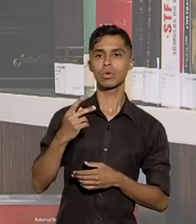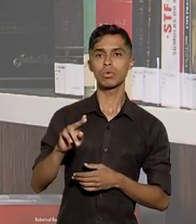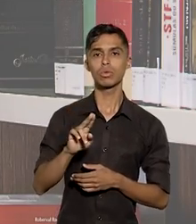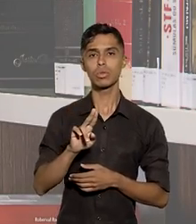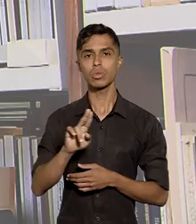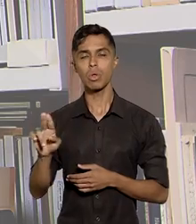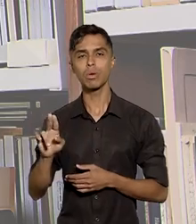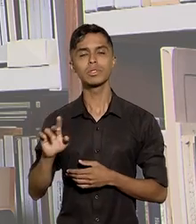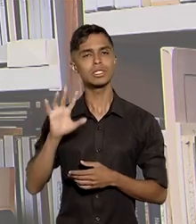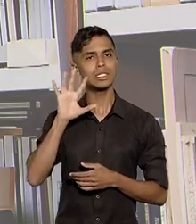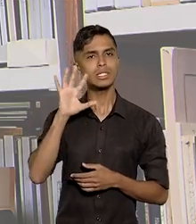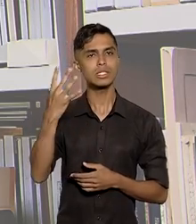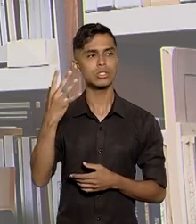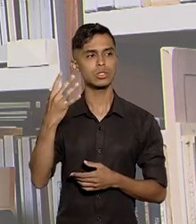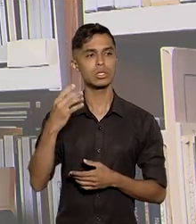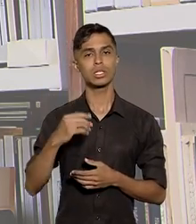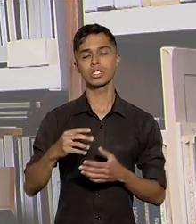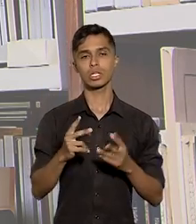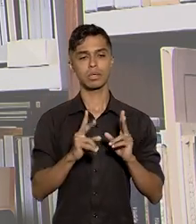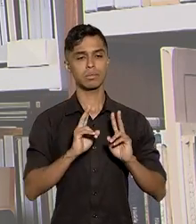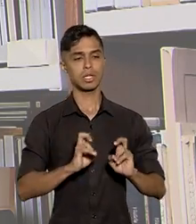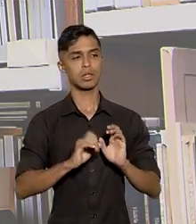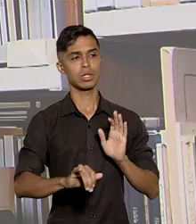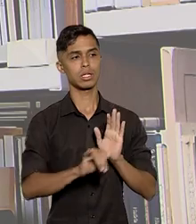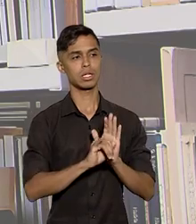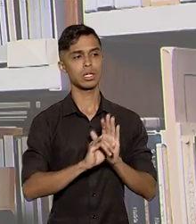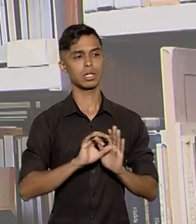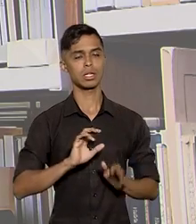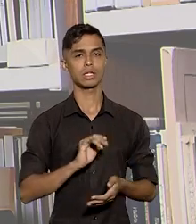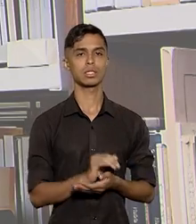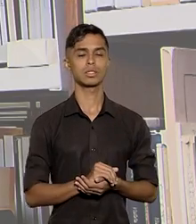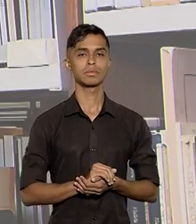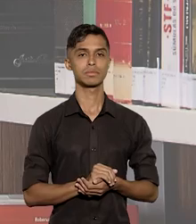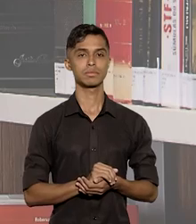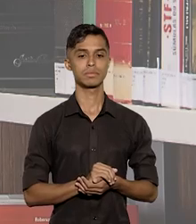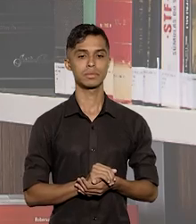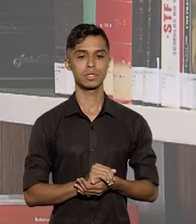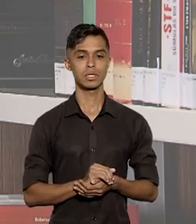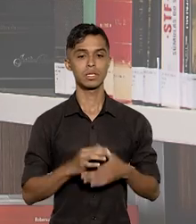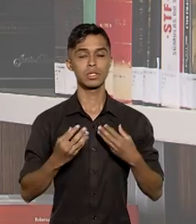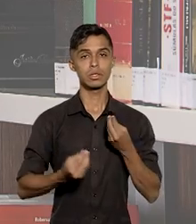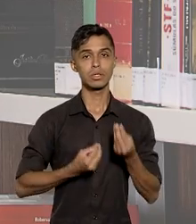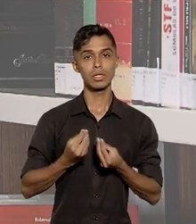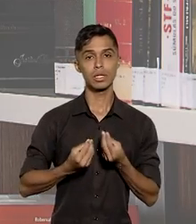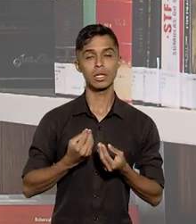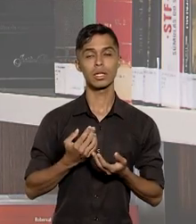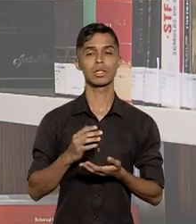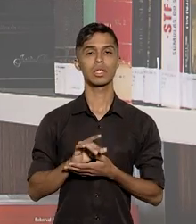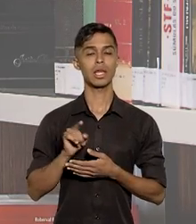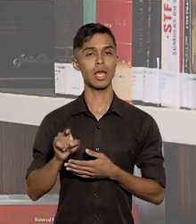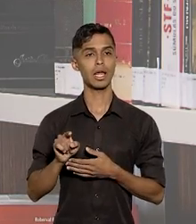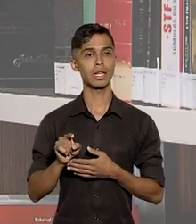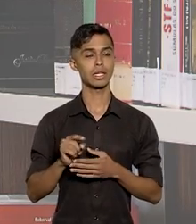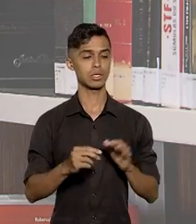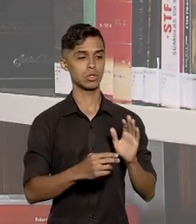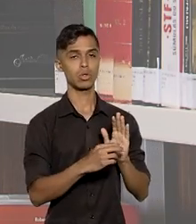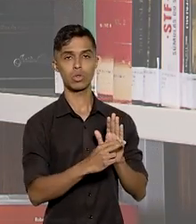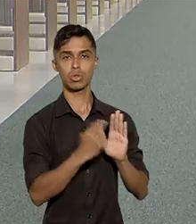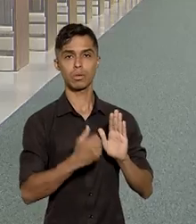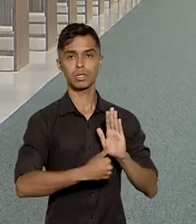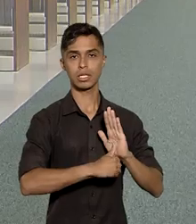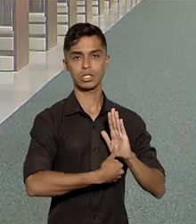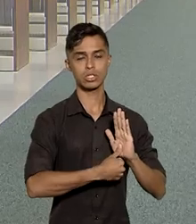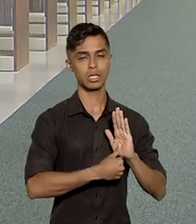social, de acordo com sua identidade de gênero, mesmo que distinto do nome que conste de seu registro